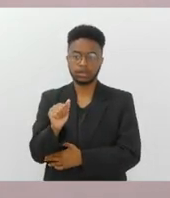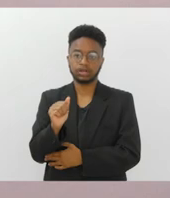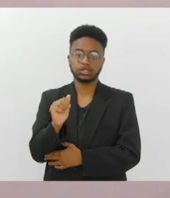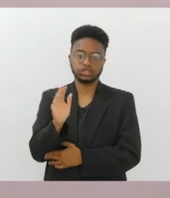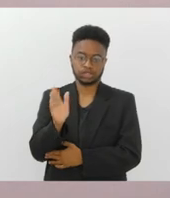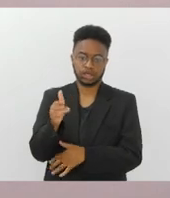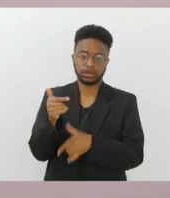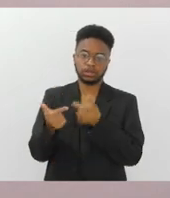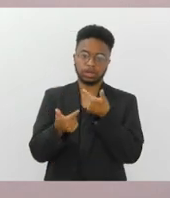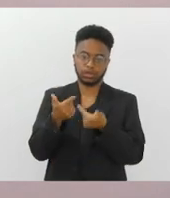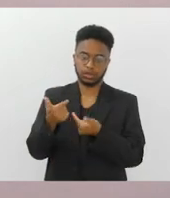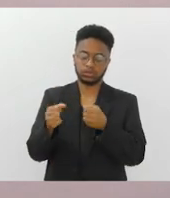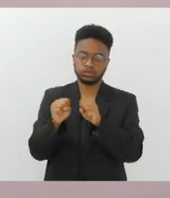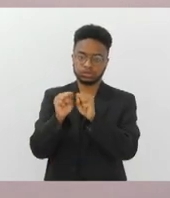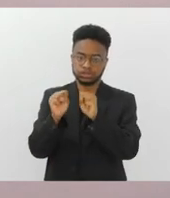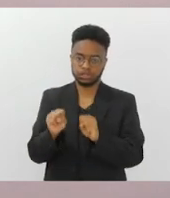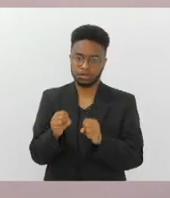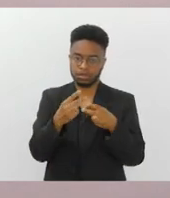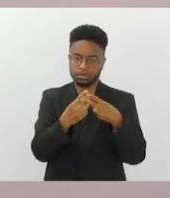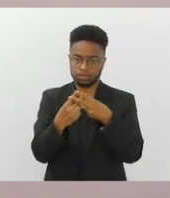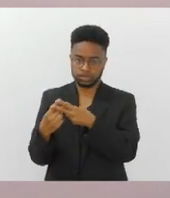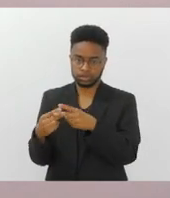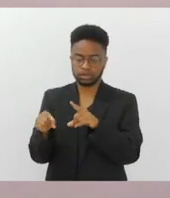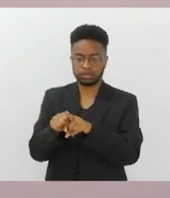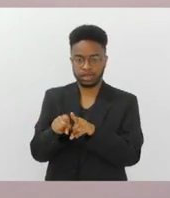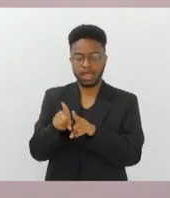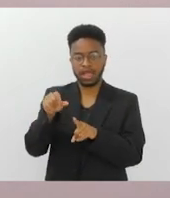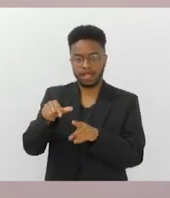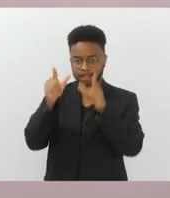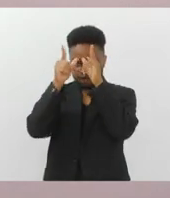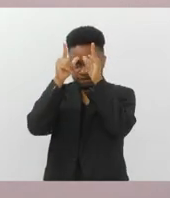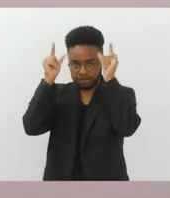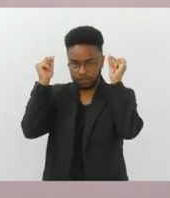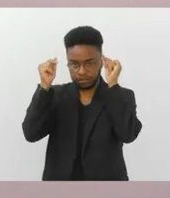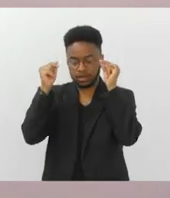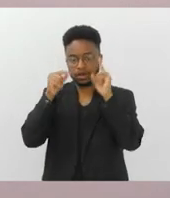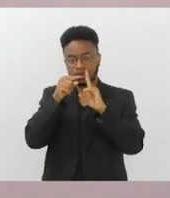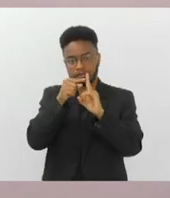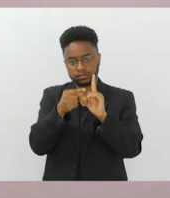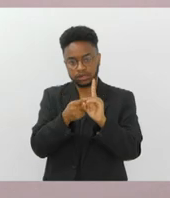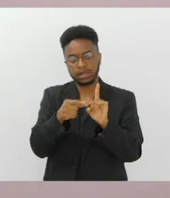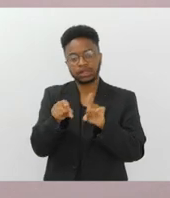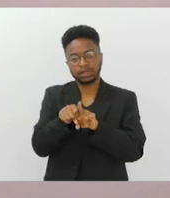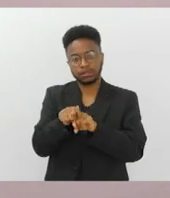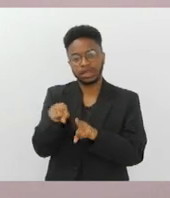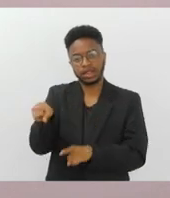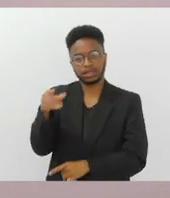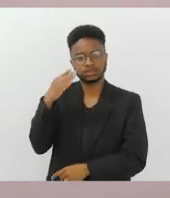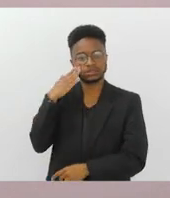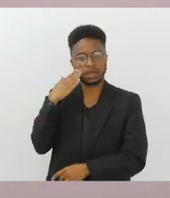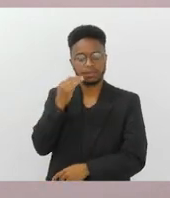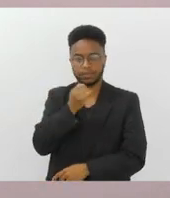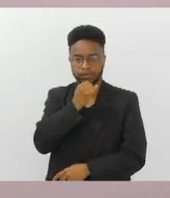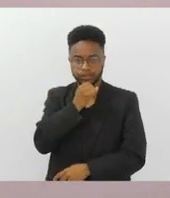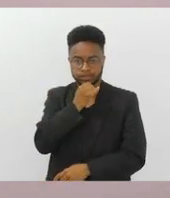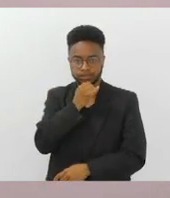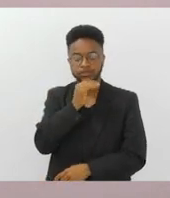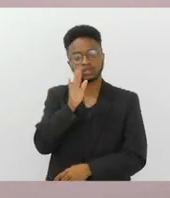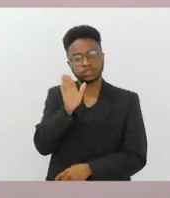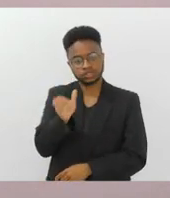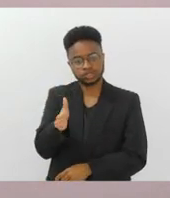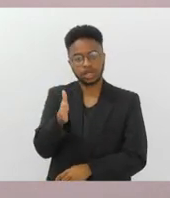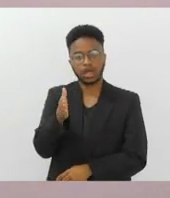sistema prisional e é enfermeira obstétrica, e sabe, por exemplo, e já